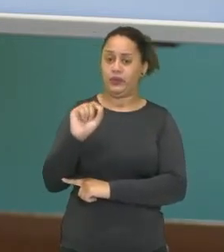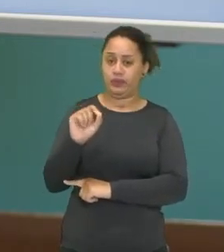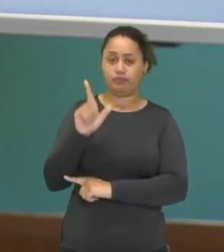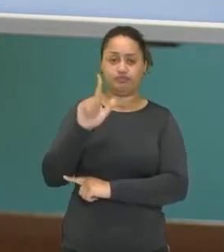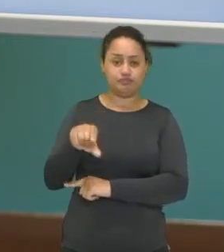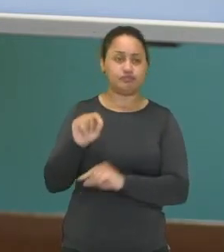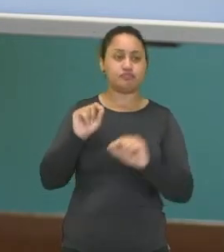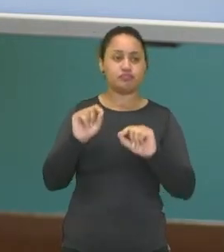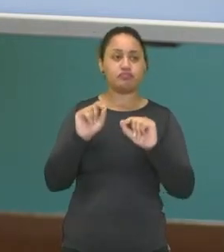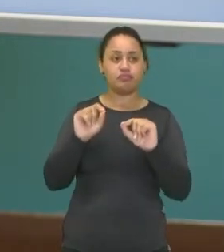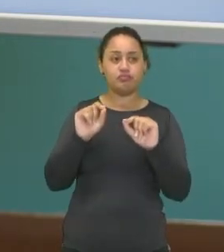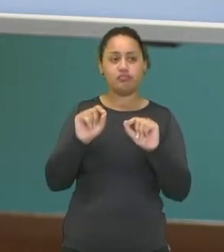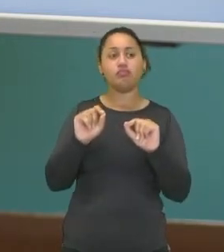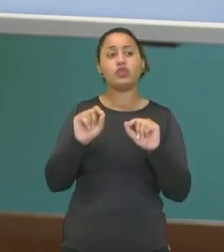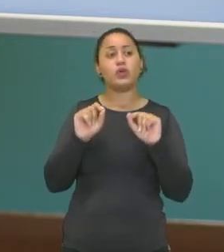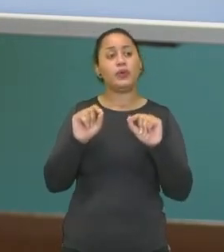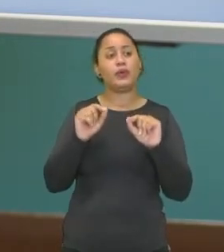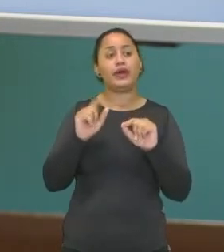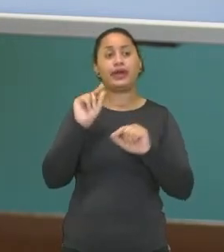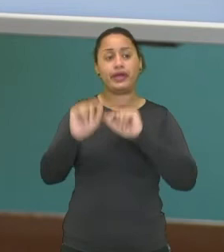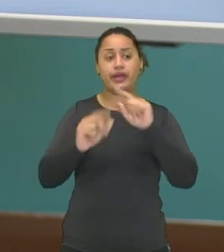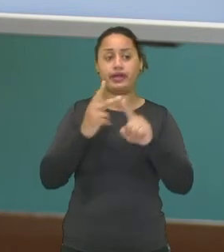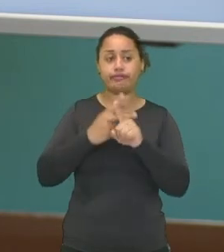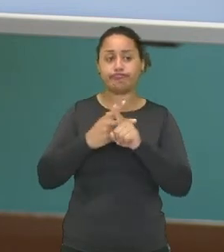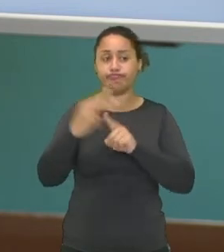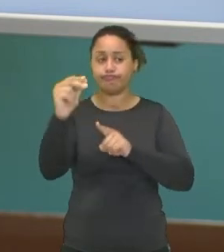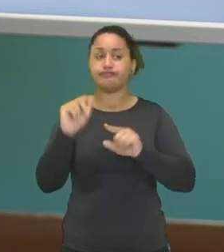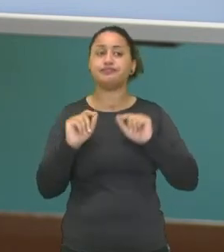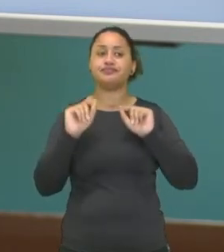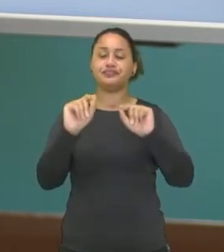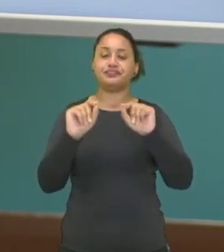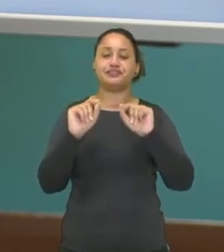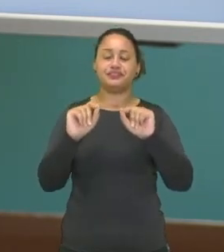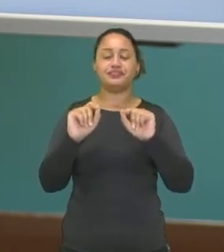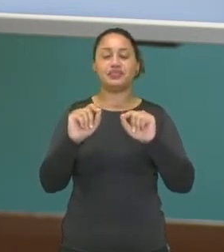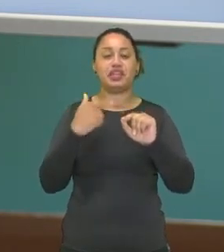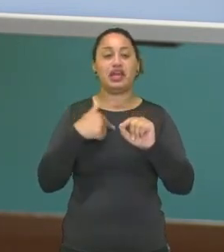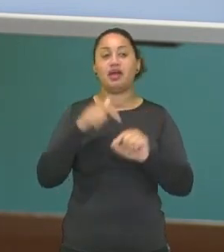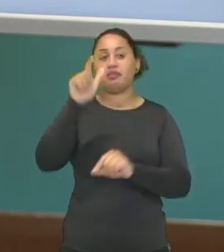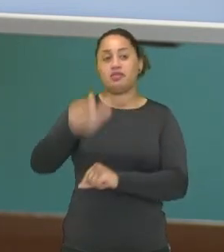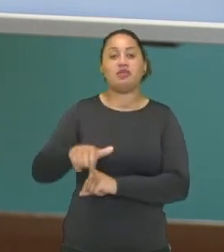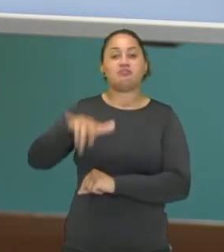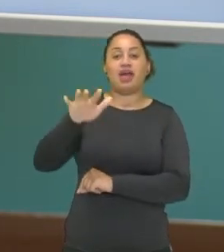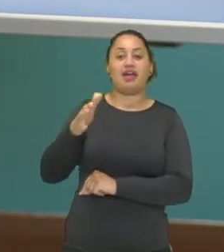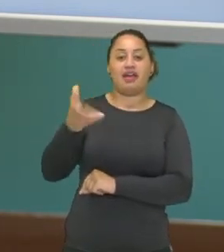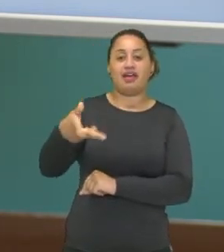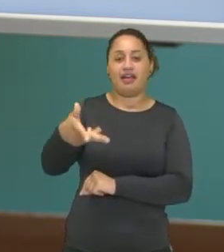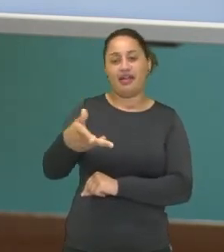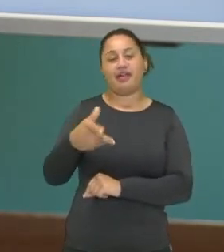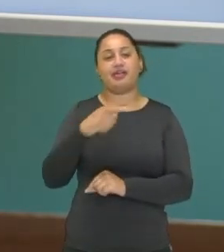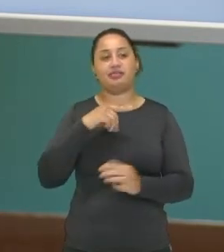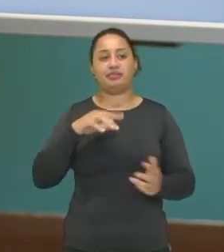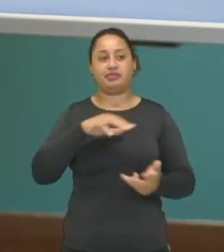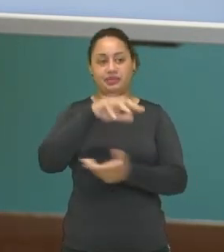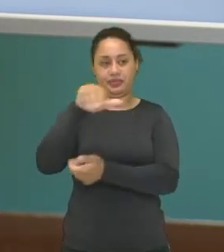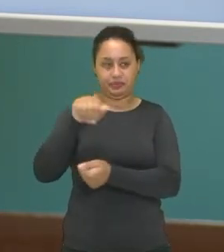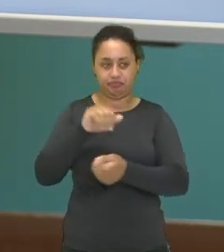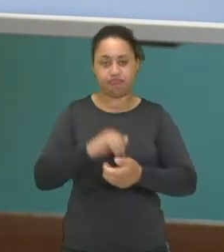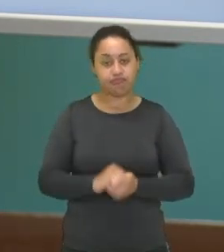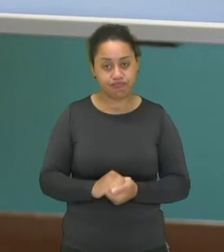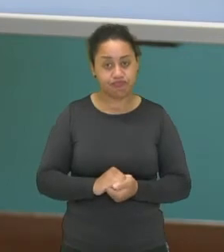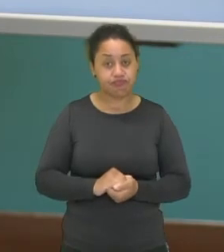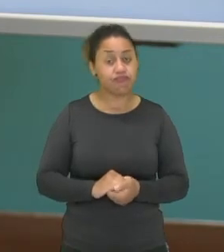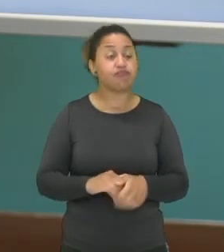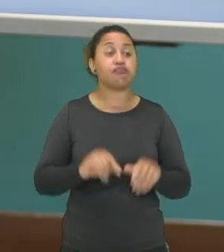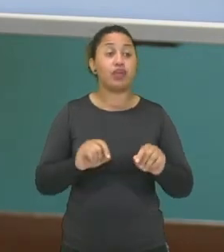onde o vencedor, né, é chamado de o homem mais rápido do mundo, tá? É a